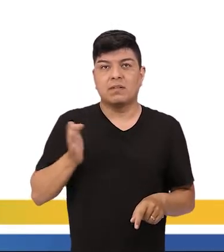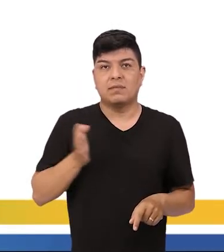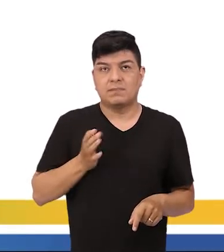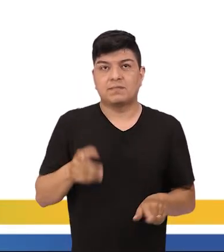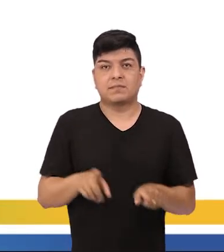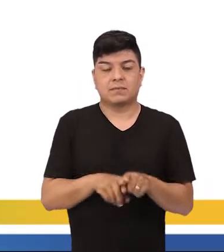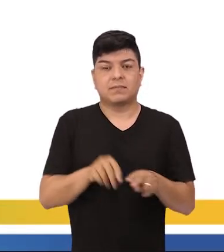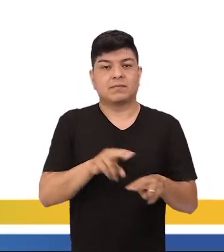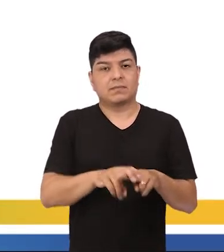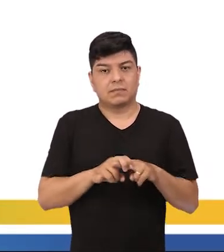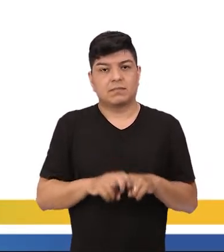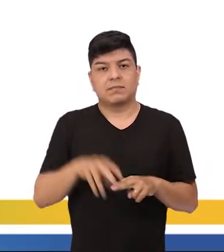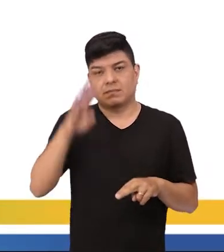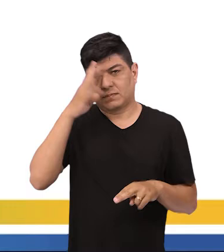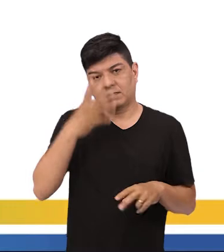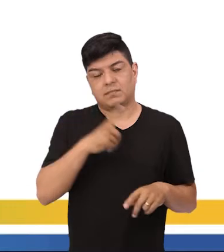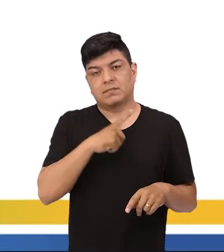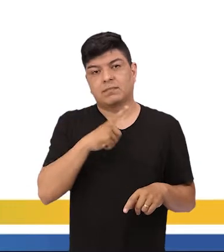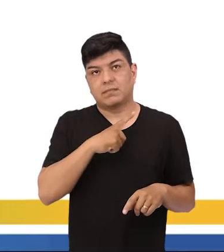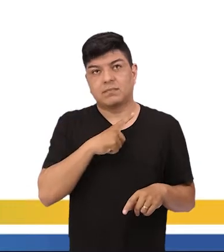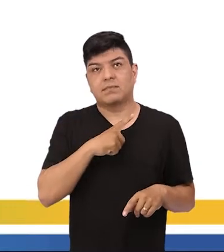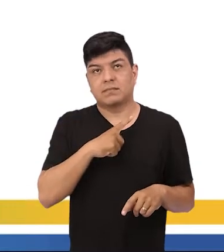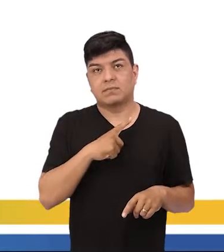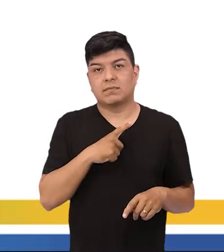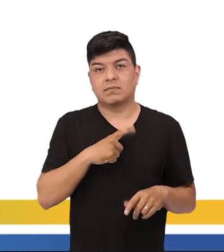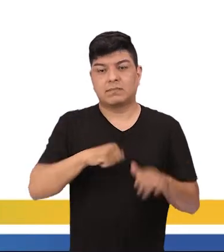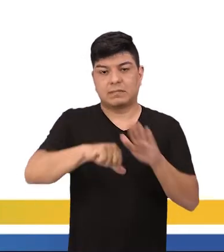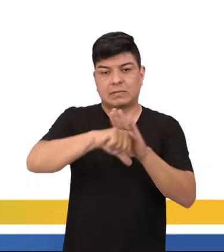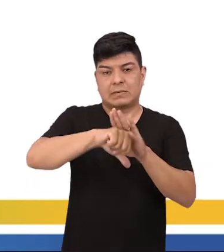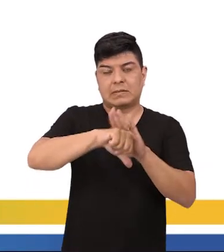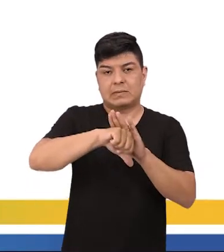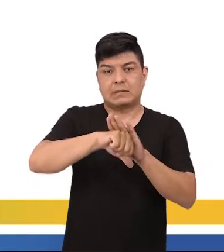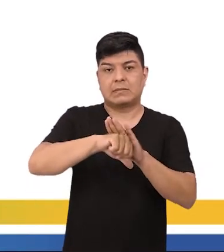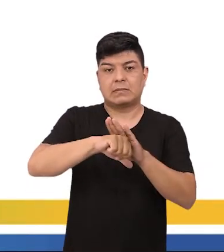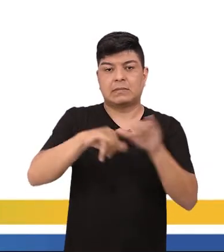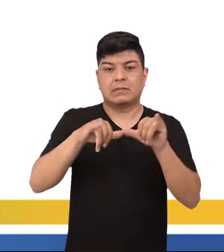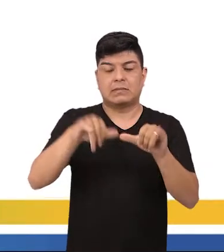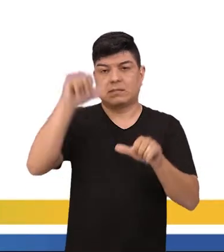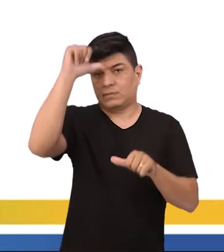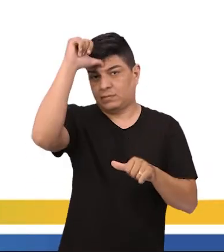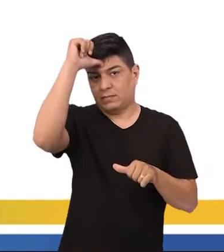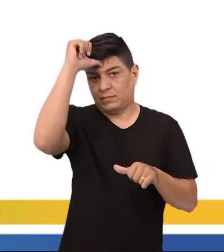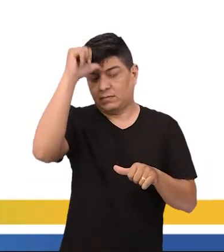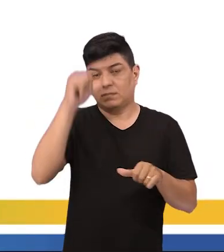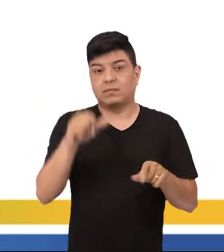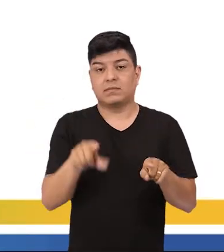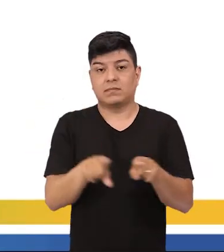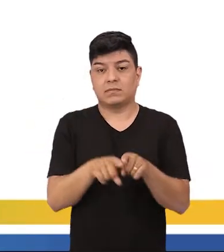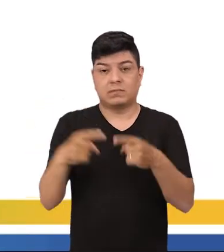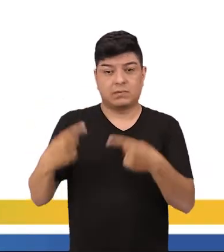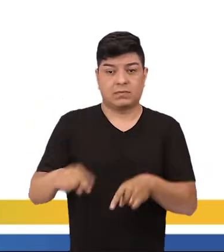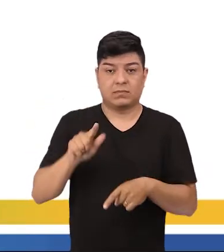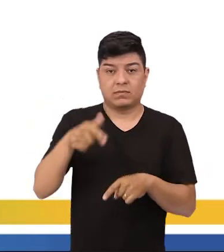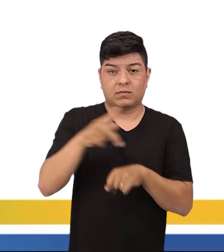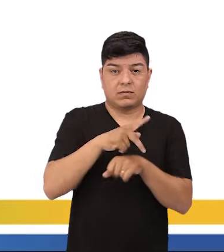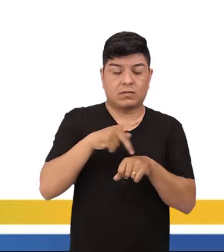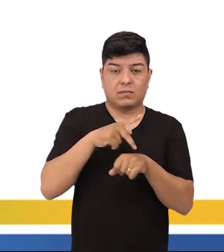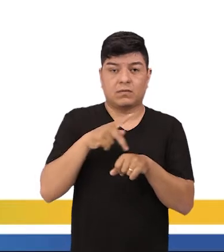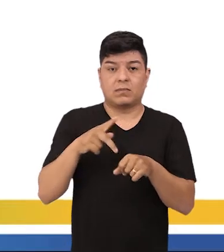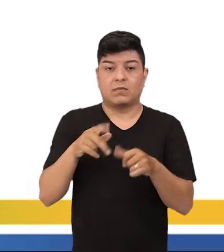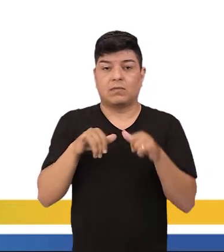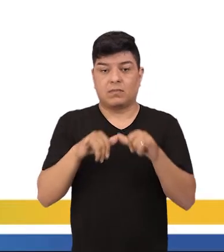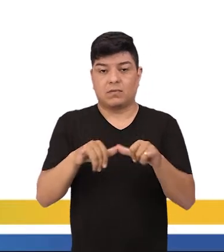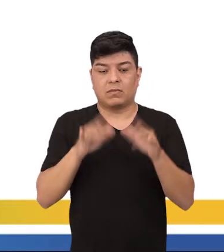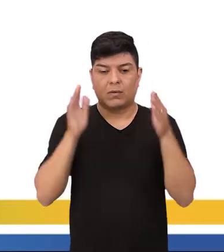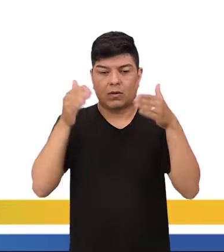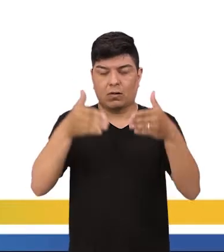Então, a gente tem essa descoberta e a crise do mercado indiano, né, concorrência com Flandres. Então, o comércio ele deixa de